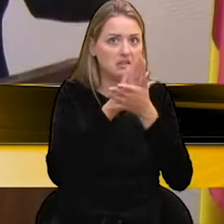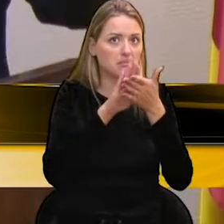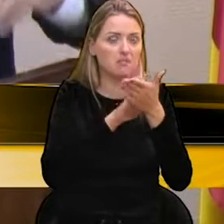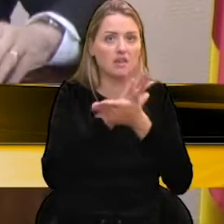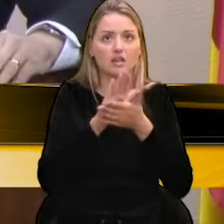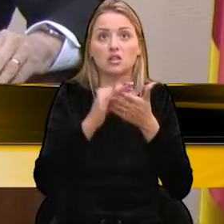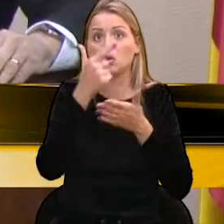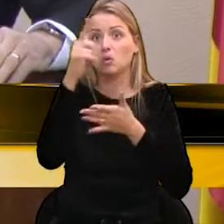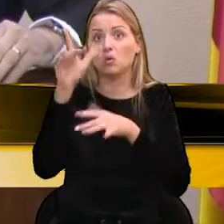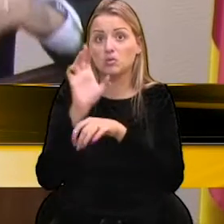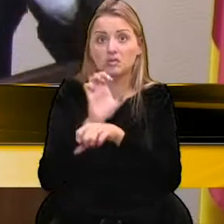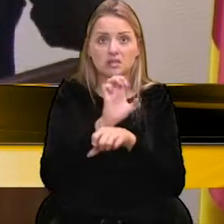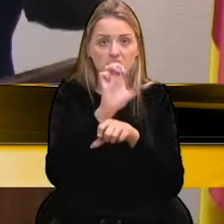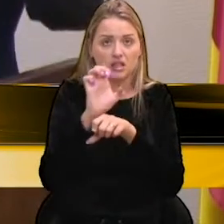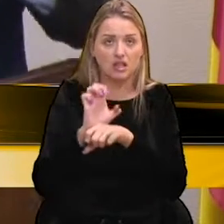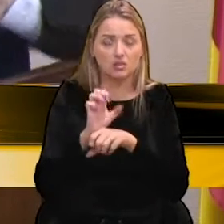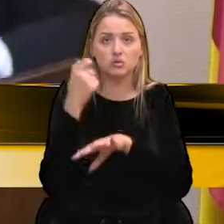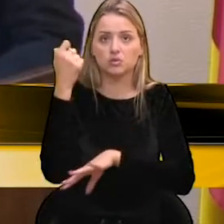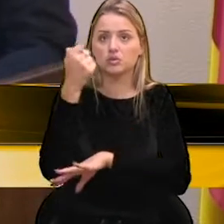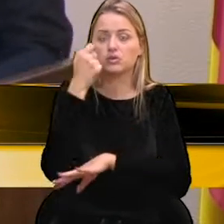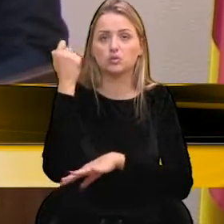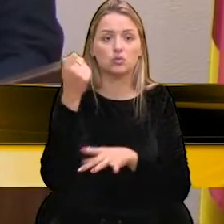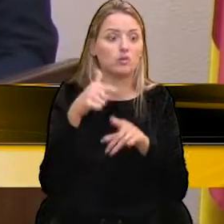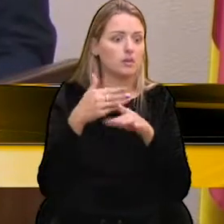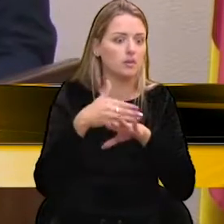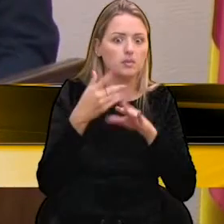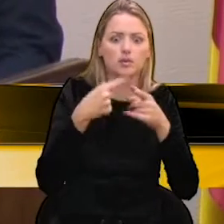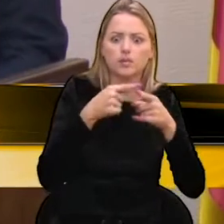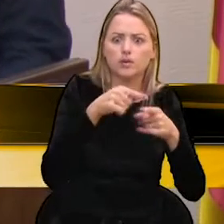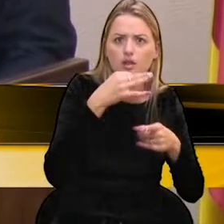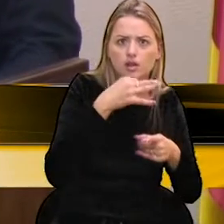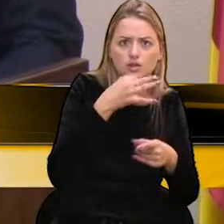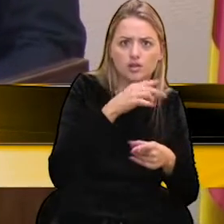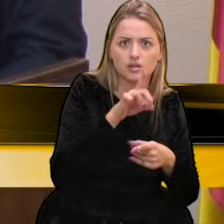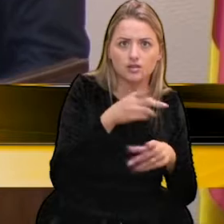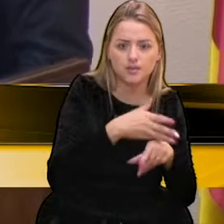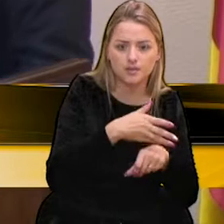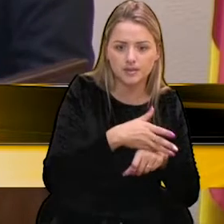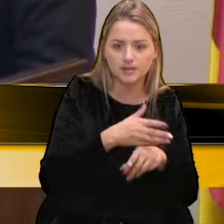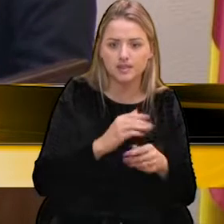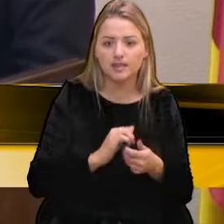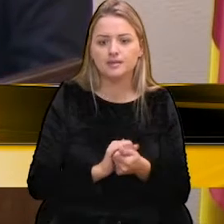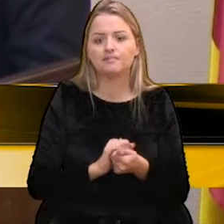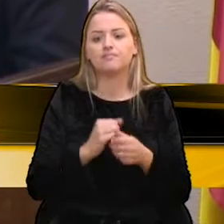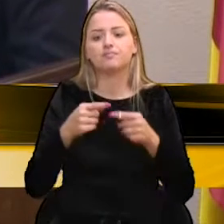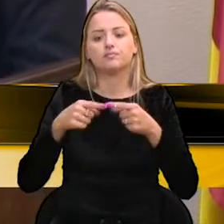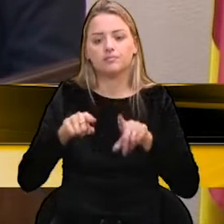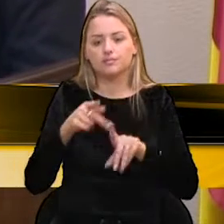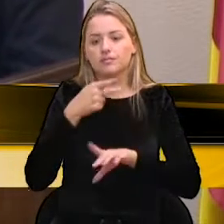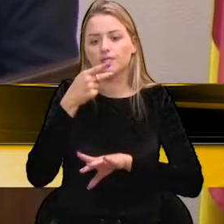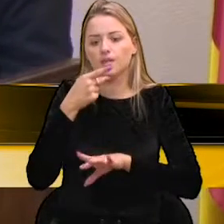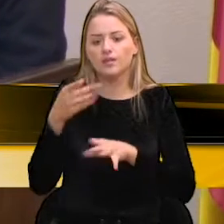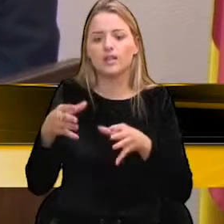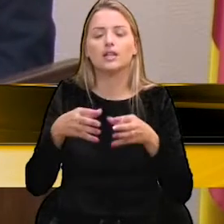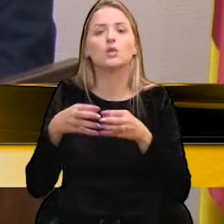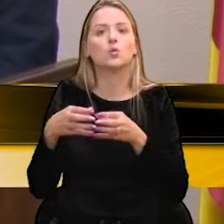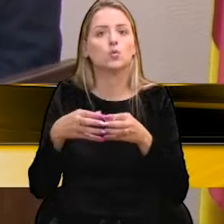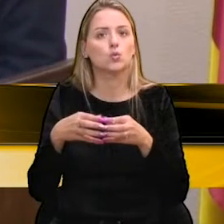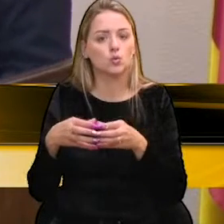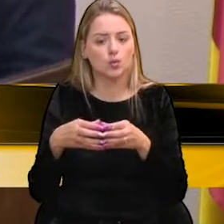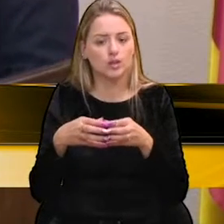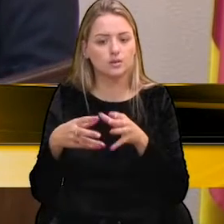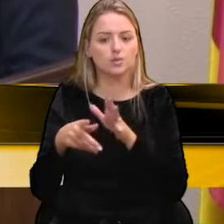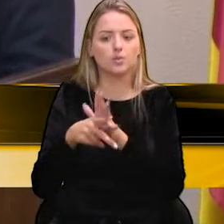e outros estados da federação vão participar com tanta intensidade. Mas dizer que o turismo rural, o